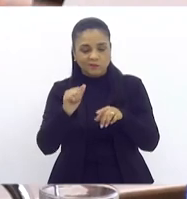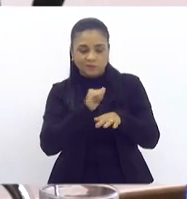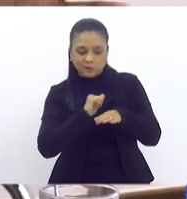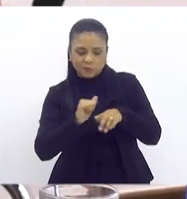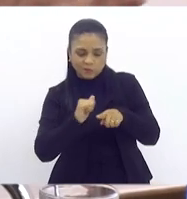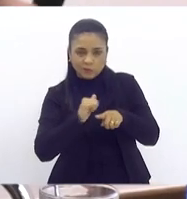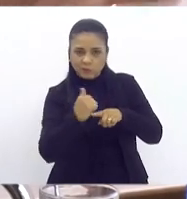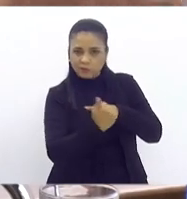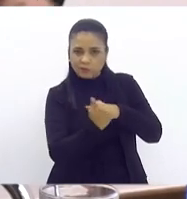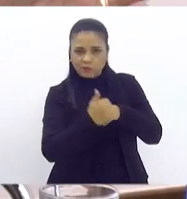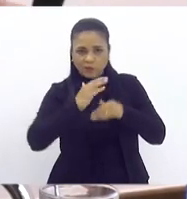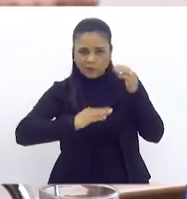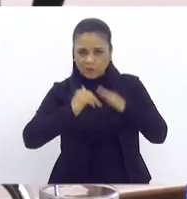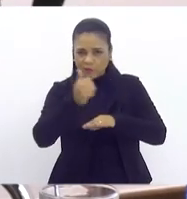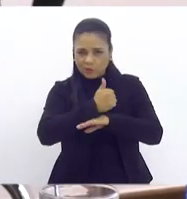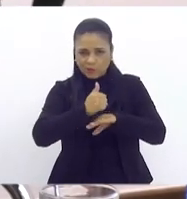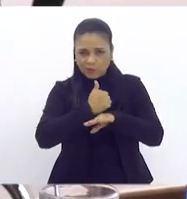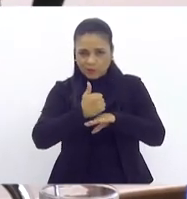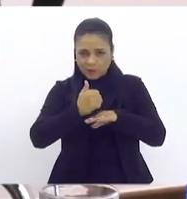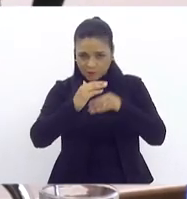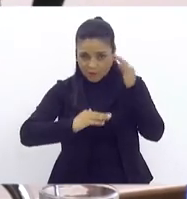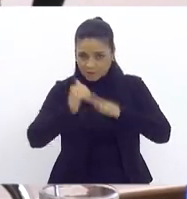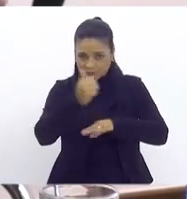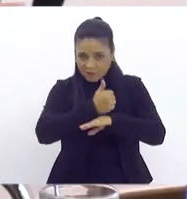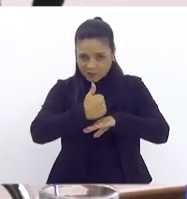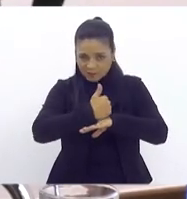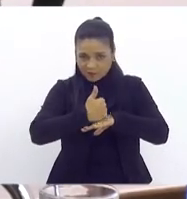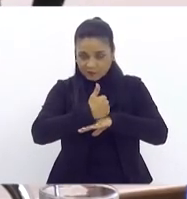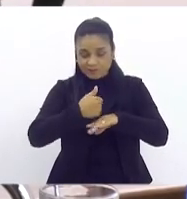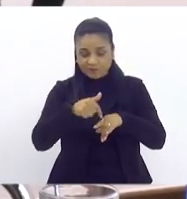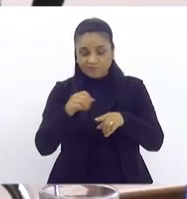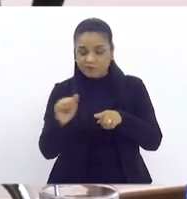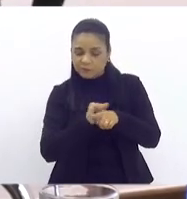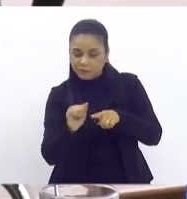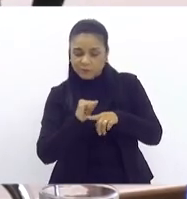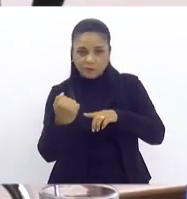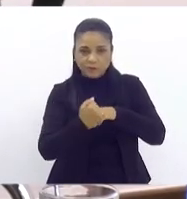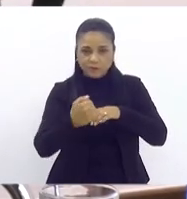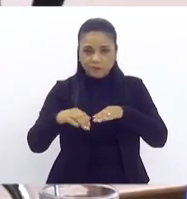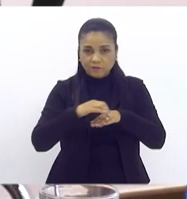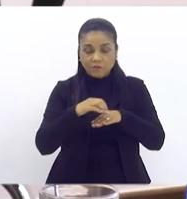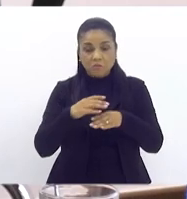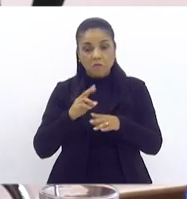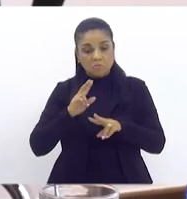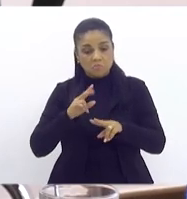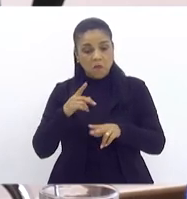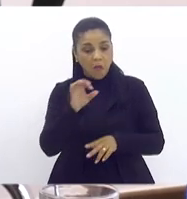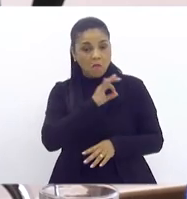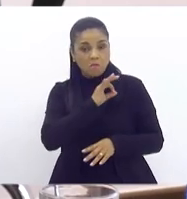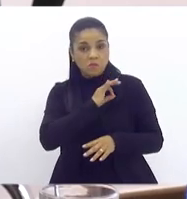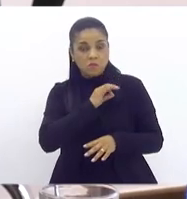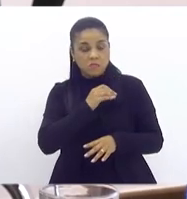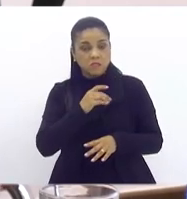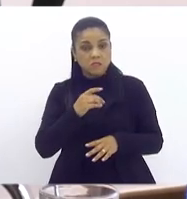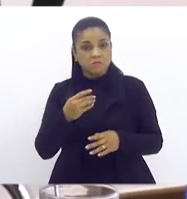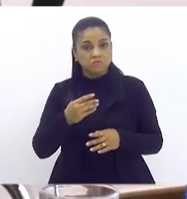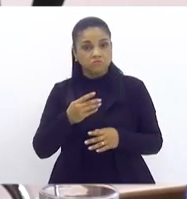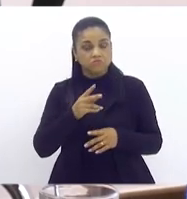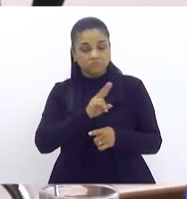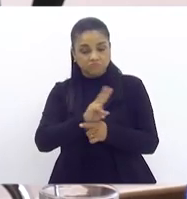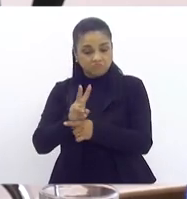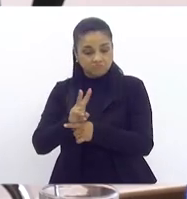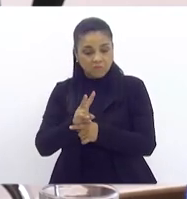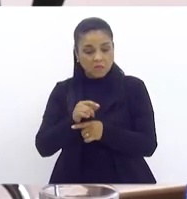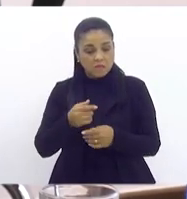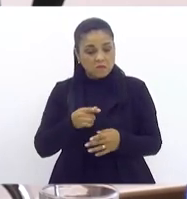pela polícia presente Rio presente sei lá eh para serem levados pra delegacia porque eles estavam sem documento e aí eu questionei